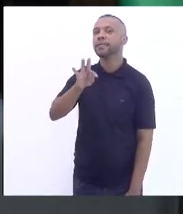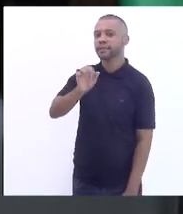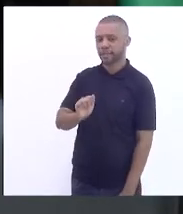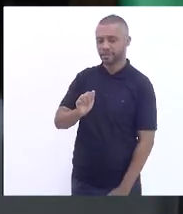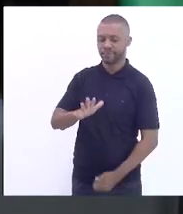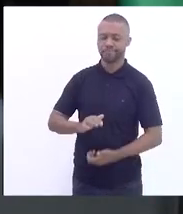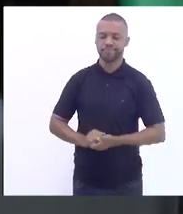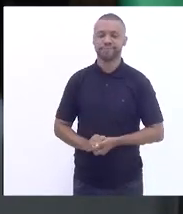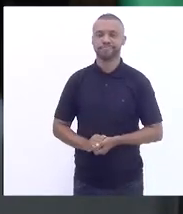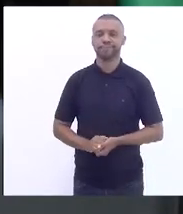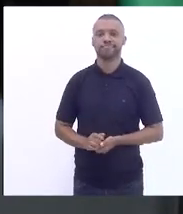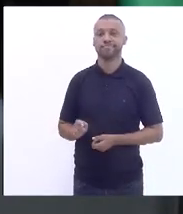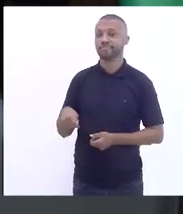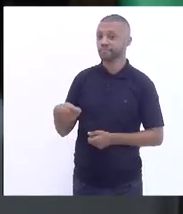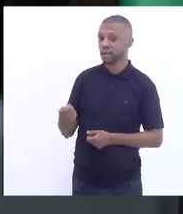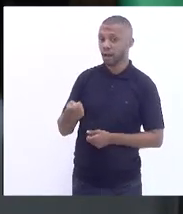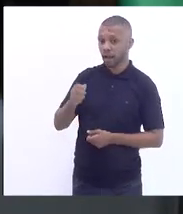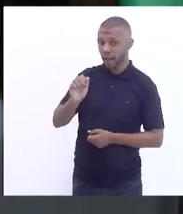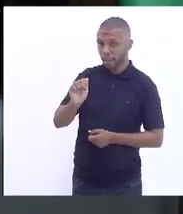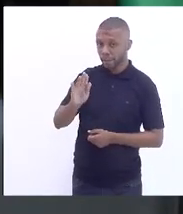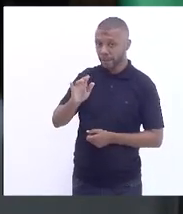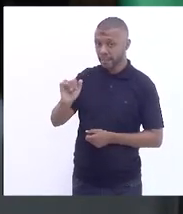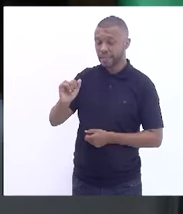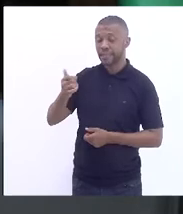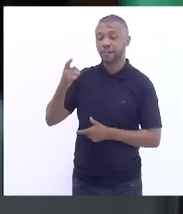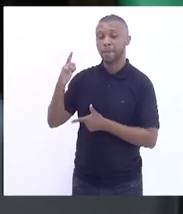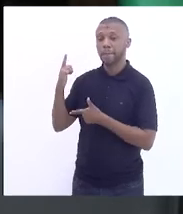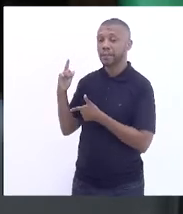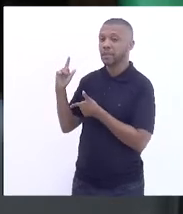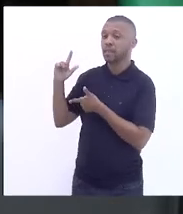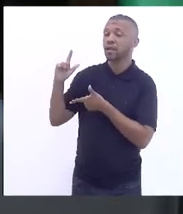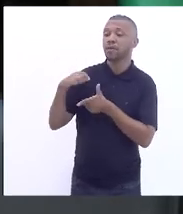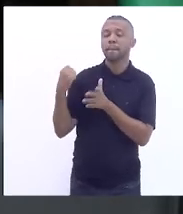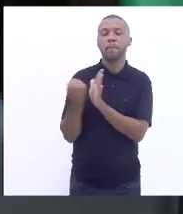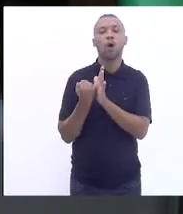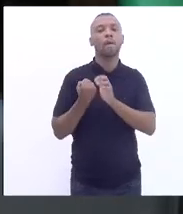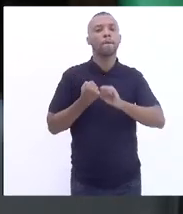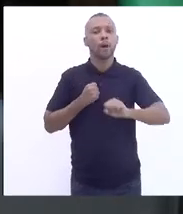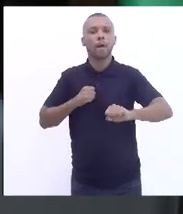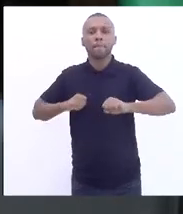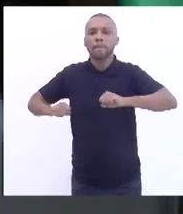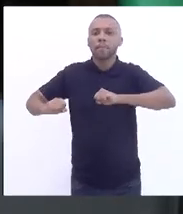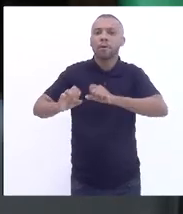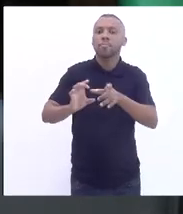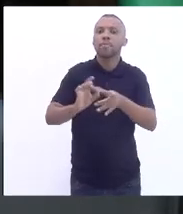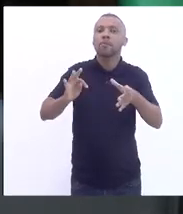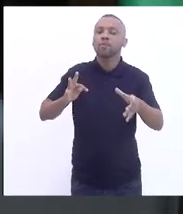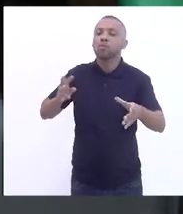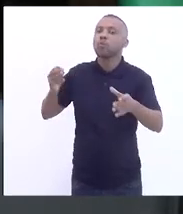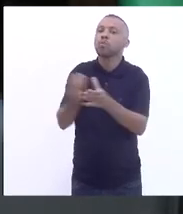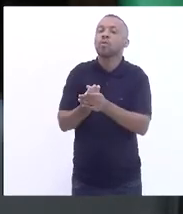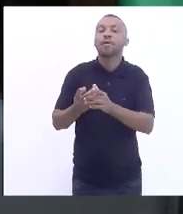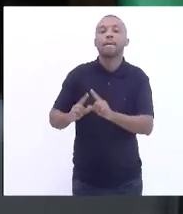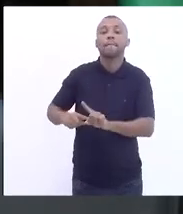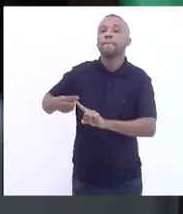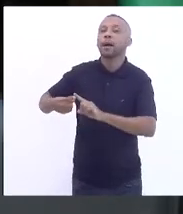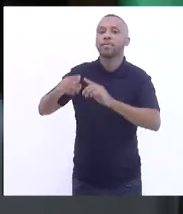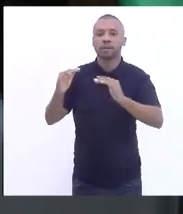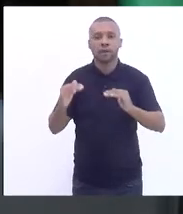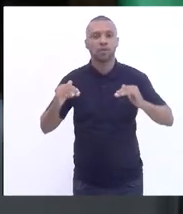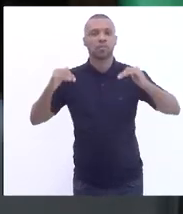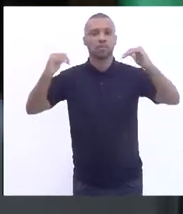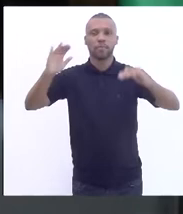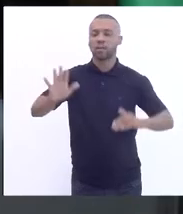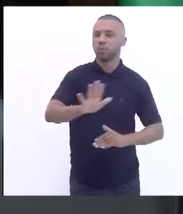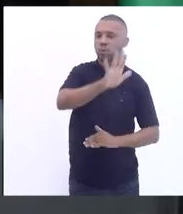tem uma tradição de luta pela democracia e pela soberania nacional e